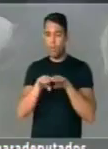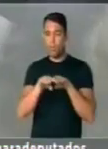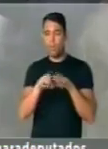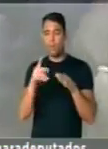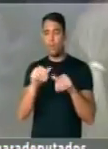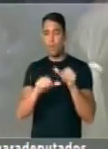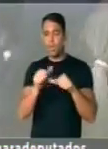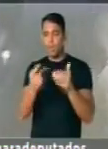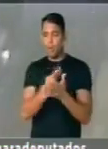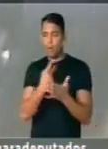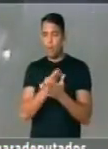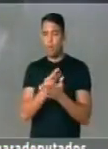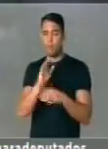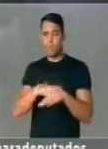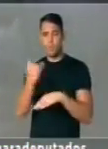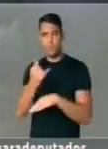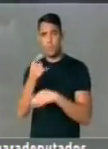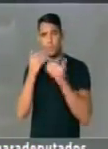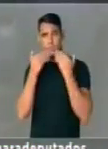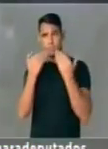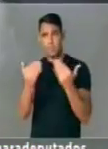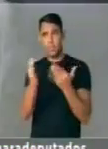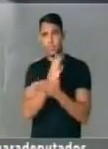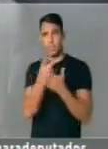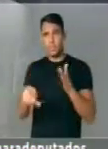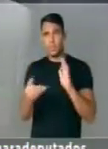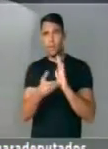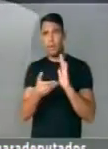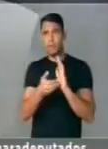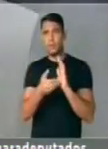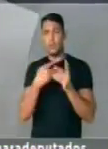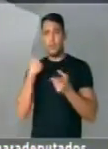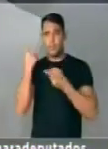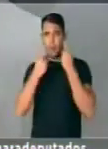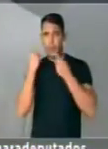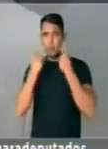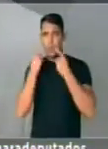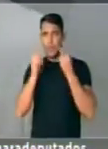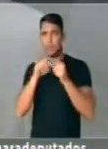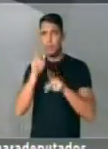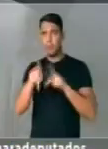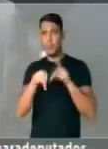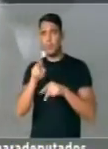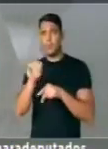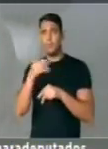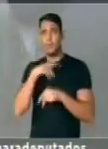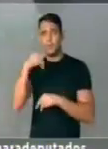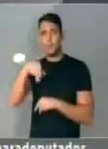fato importante e demonstra que essa casa está preocupada com o povo de Pernambuco e do Nordeste.